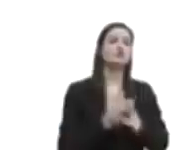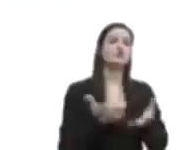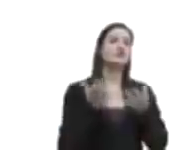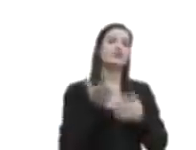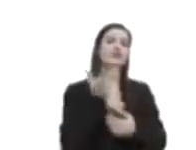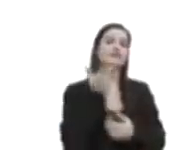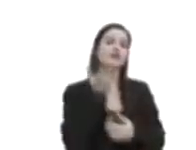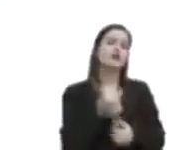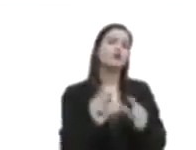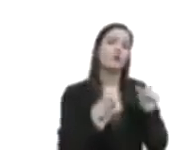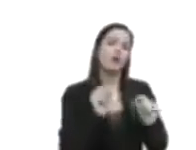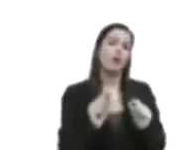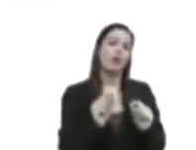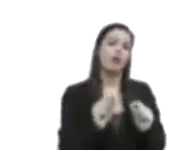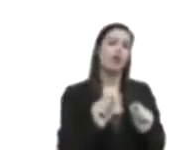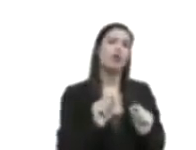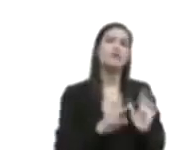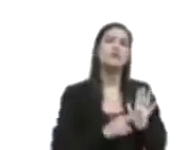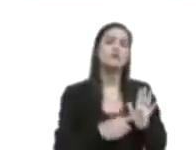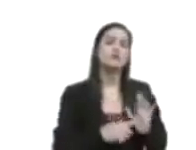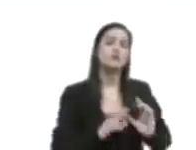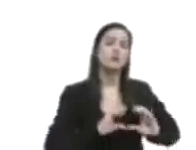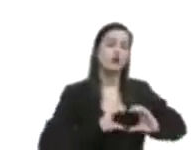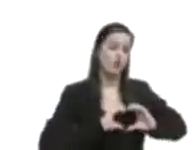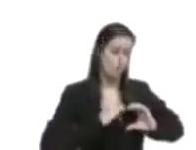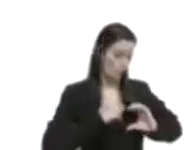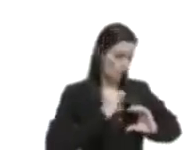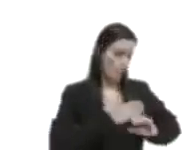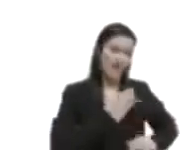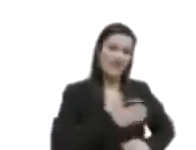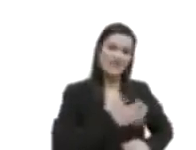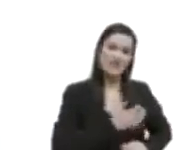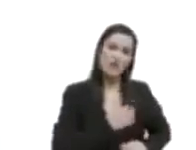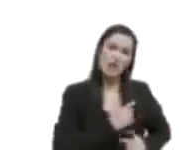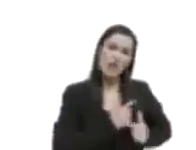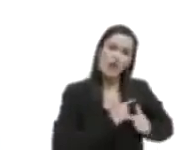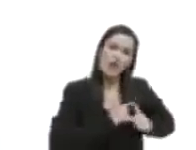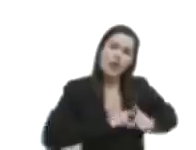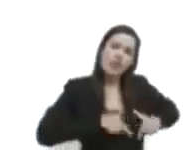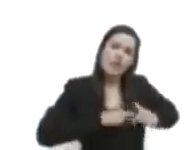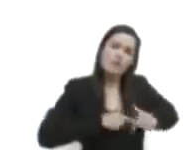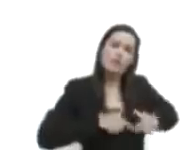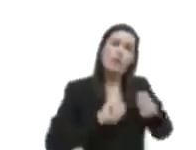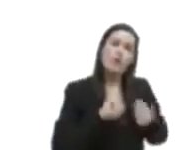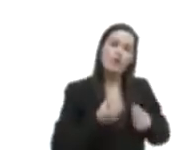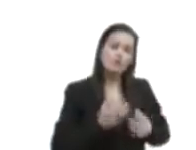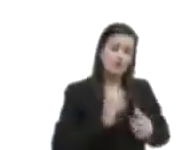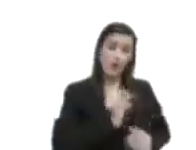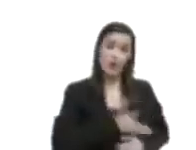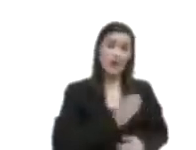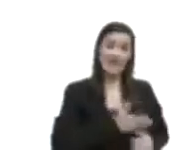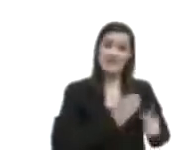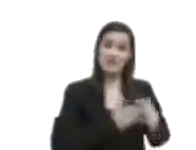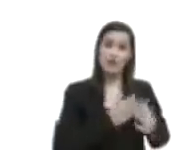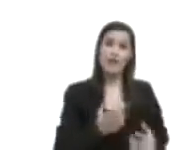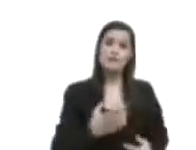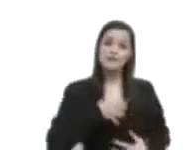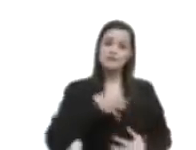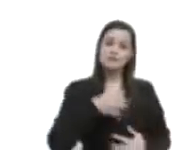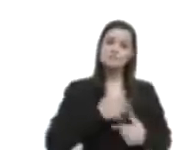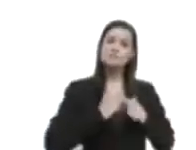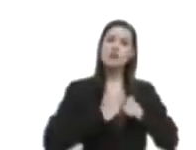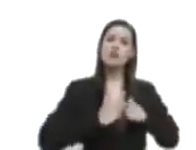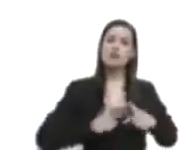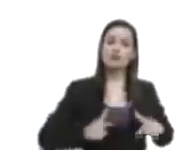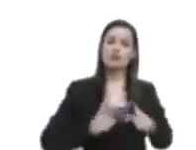limpo, puro de coração? Muitas pessoas associam isso com santidade. Sim, o texto reporta